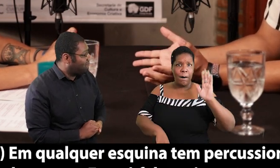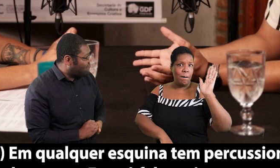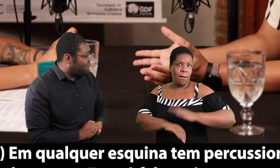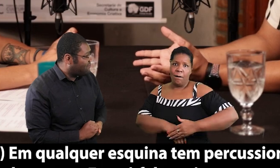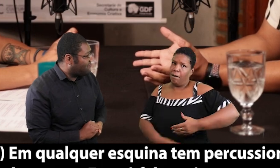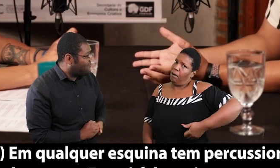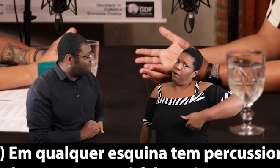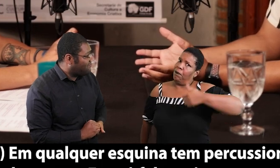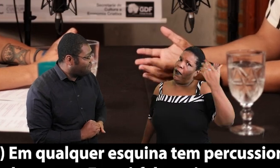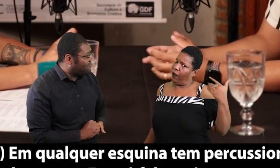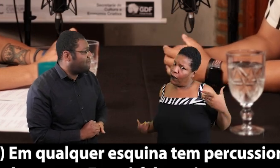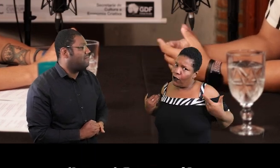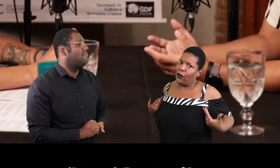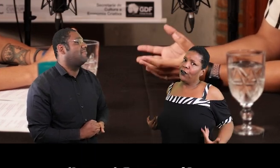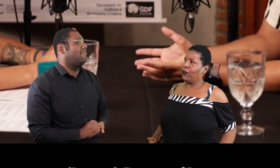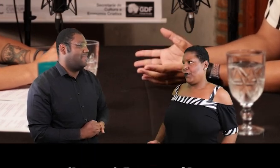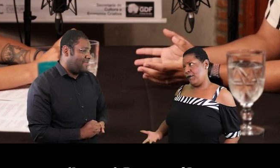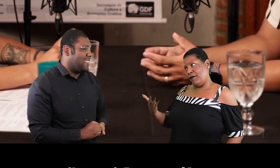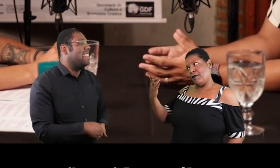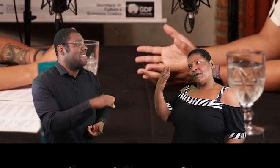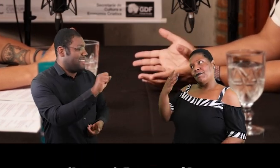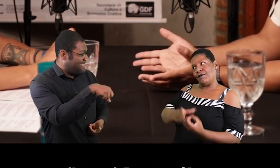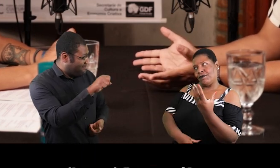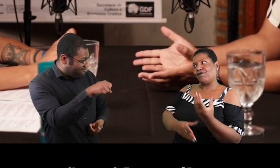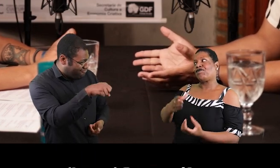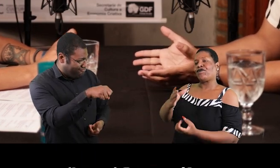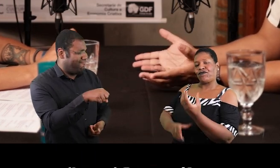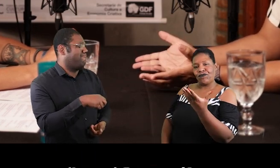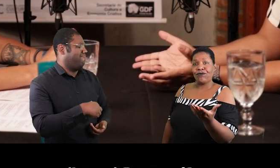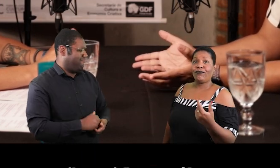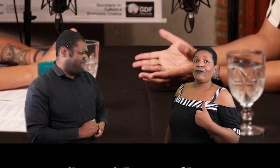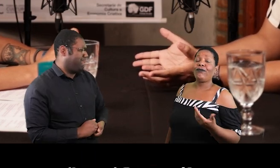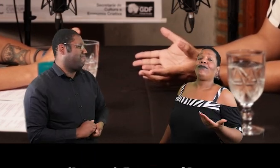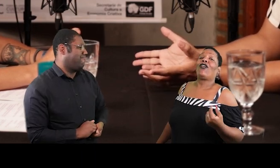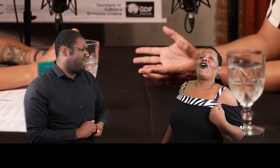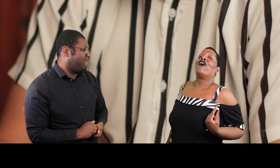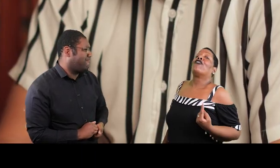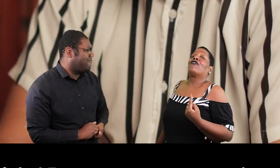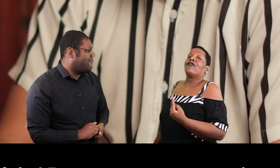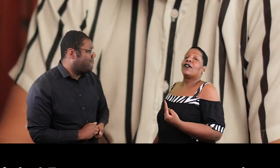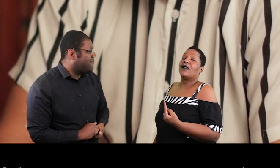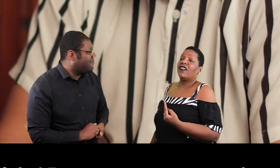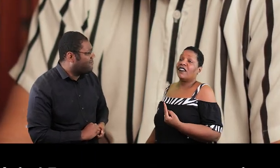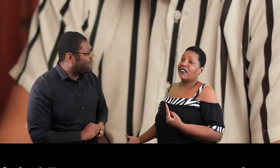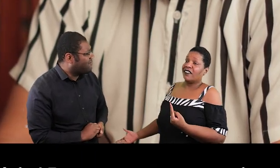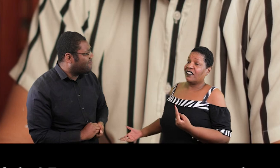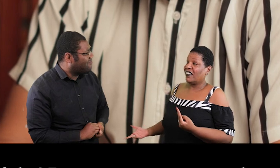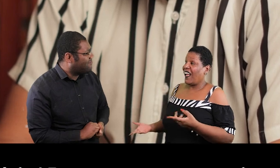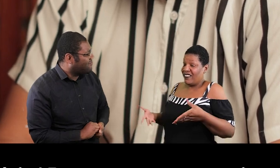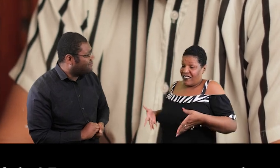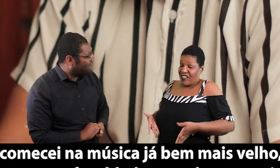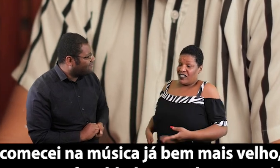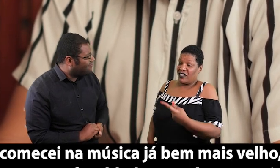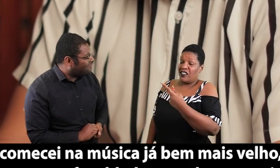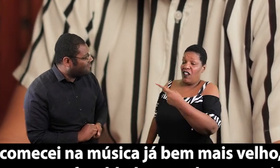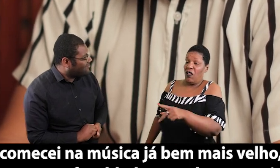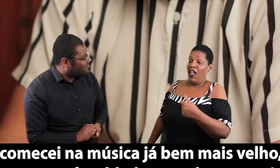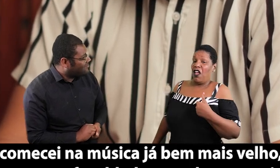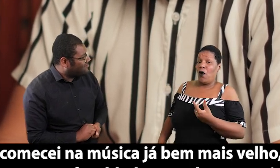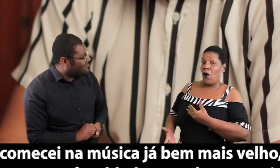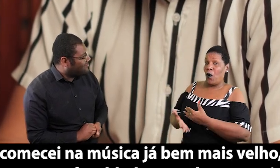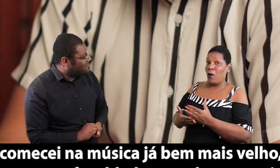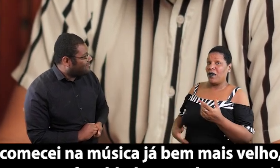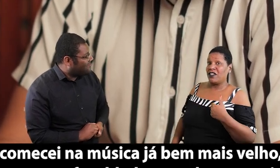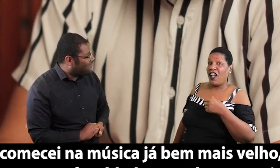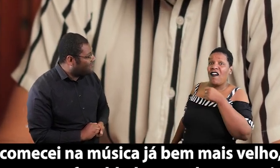melhor do que eu. Brota, né? E você fala assim, e agora, né? O que eu vou fazer lá? E os caras que nasceram nisso, eu comecei na música já bem